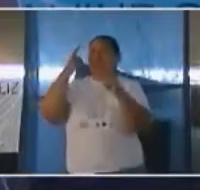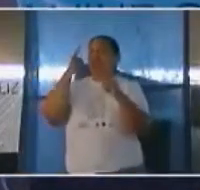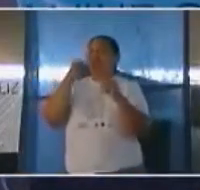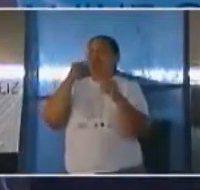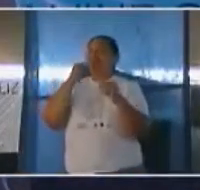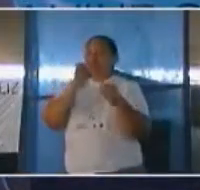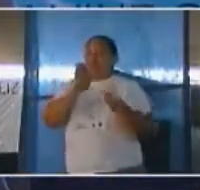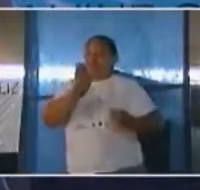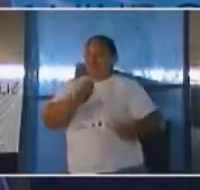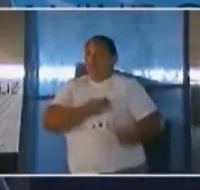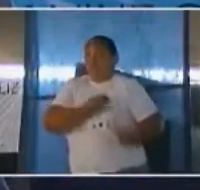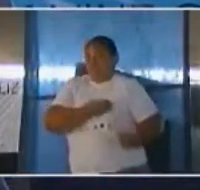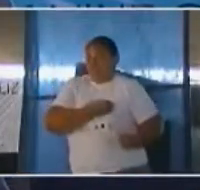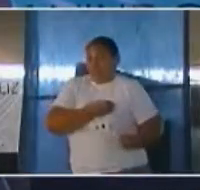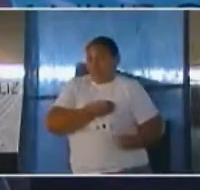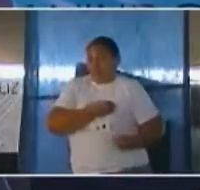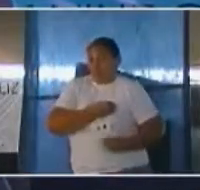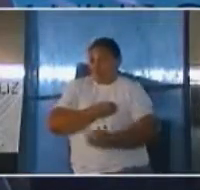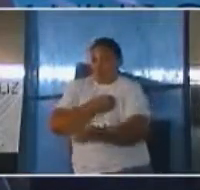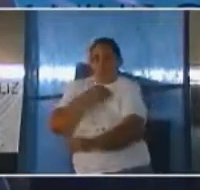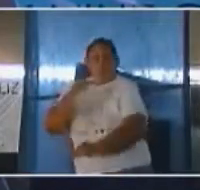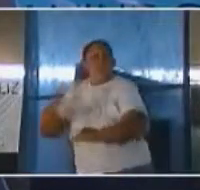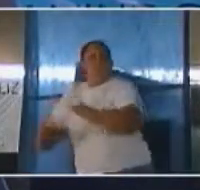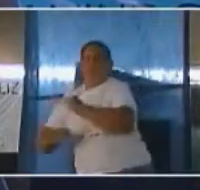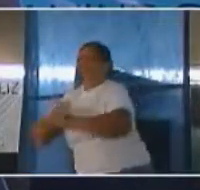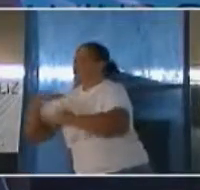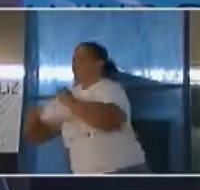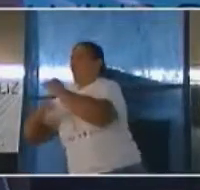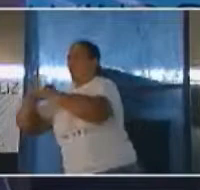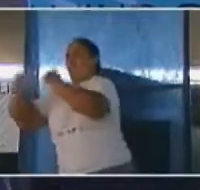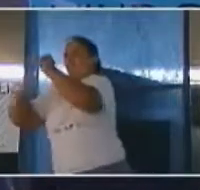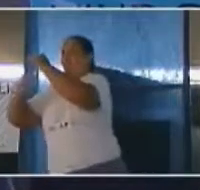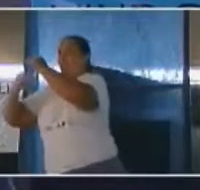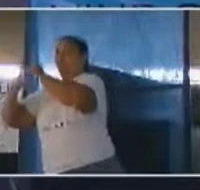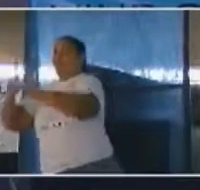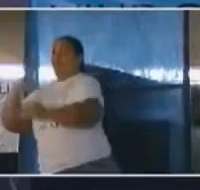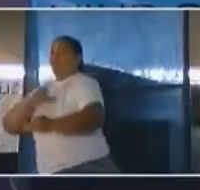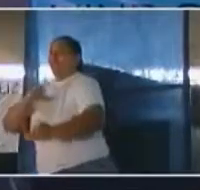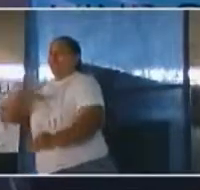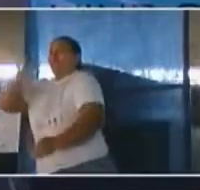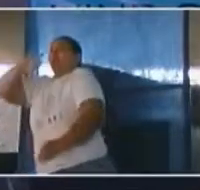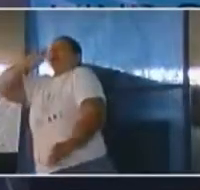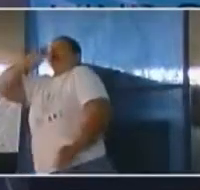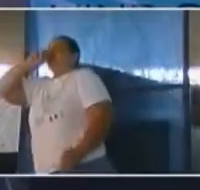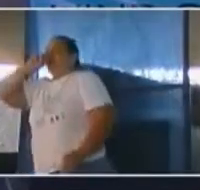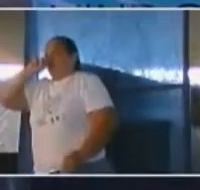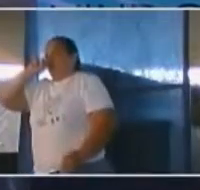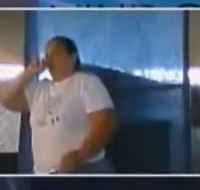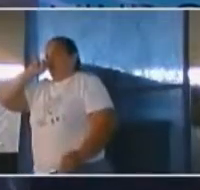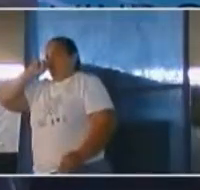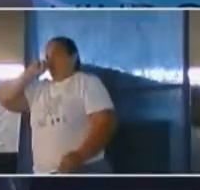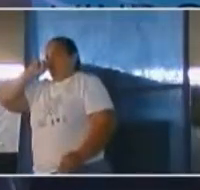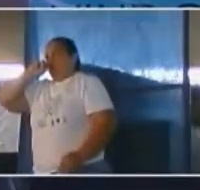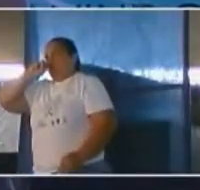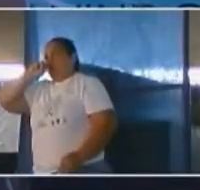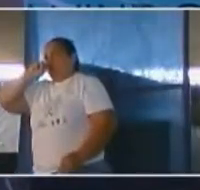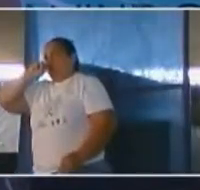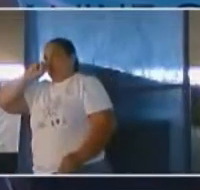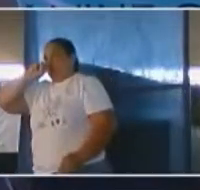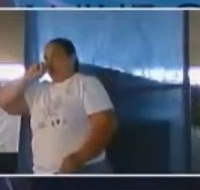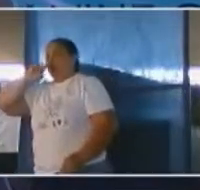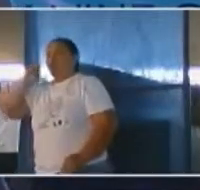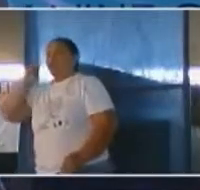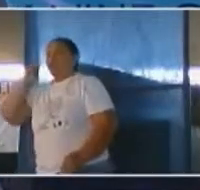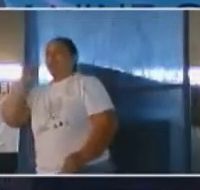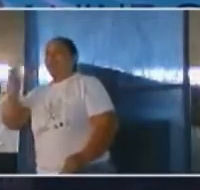existimos. E alguns dos poetas de vocês disseram, porque dele somos geração. E